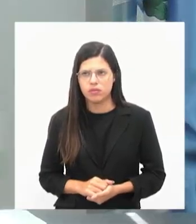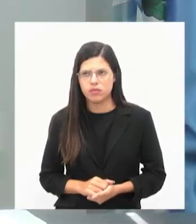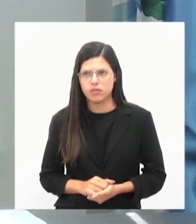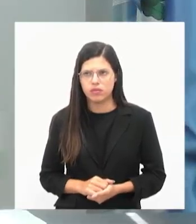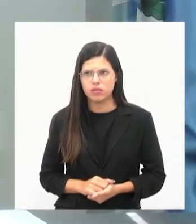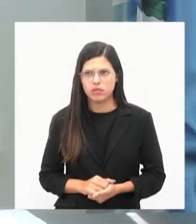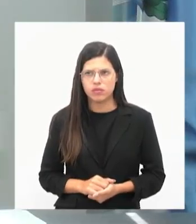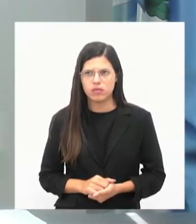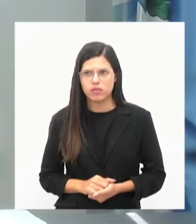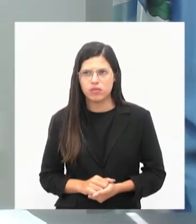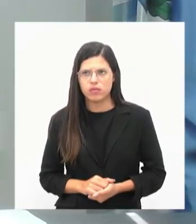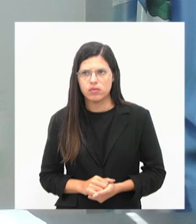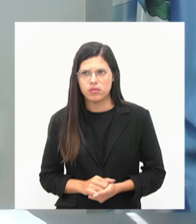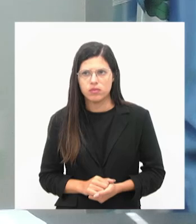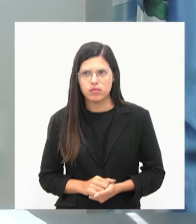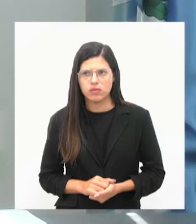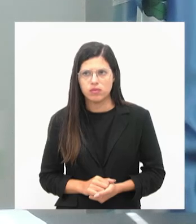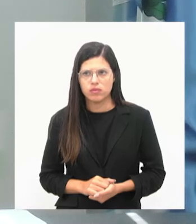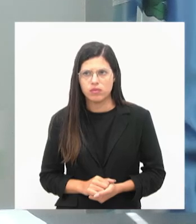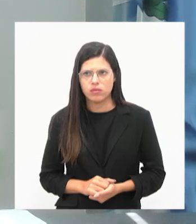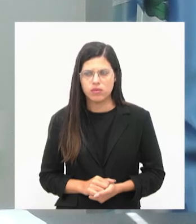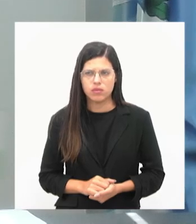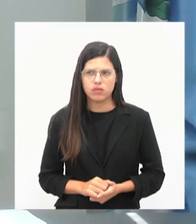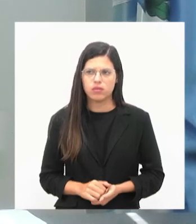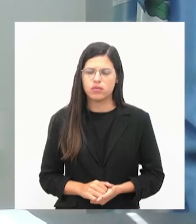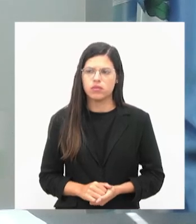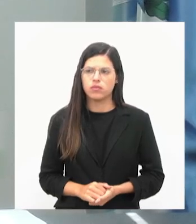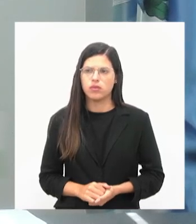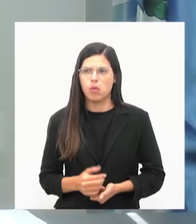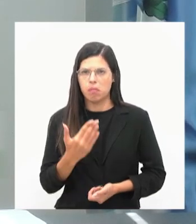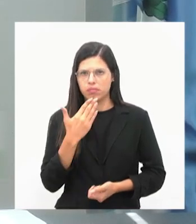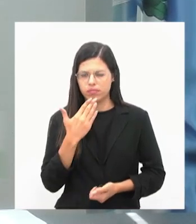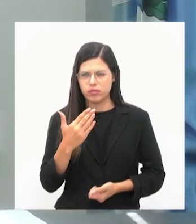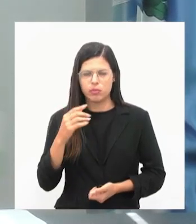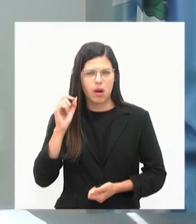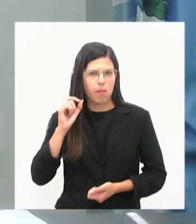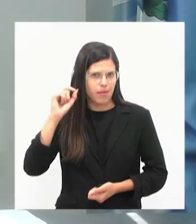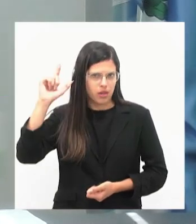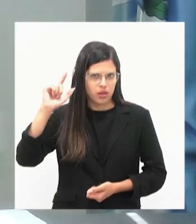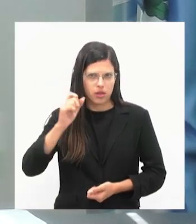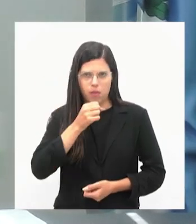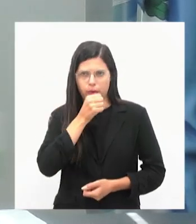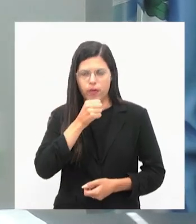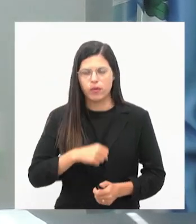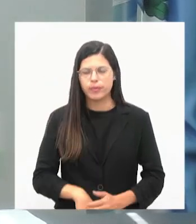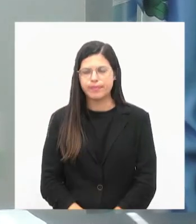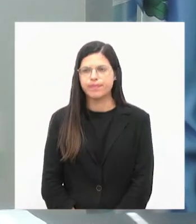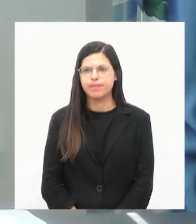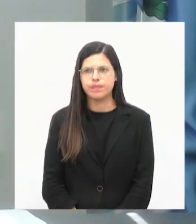Aqui que roda? Não, eu pedi para ele aumentar lá. Ele vai entregar um senhor ali, um melhor.